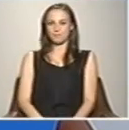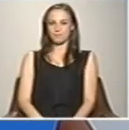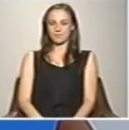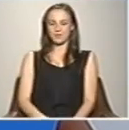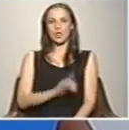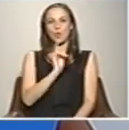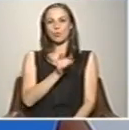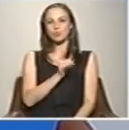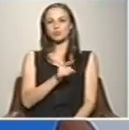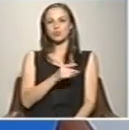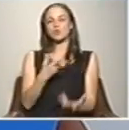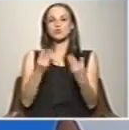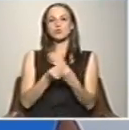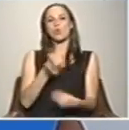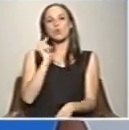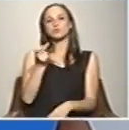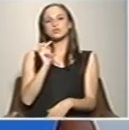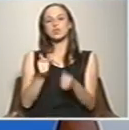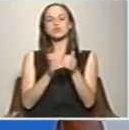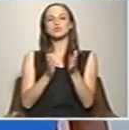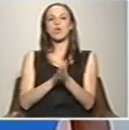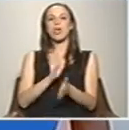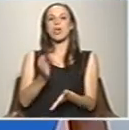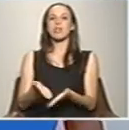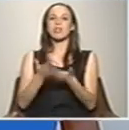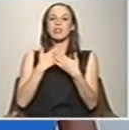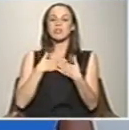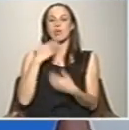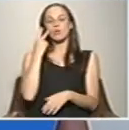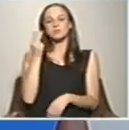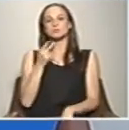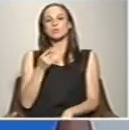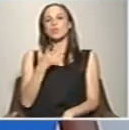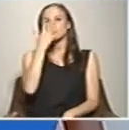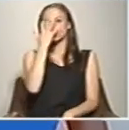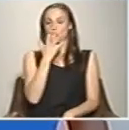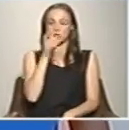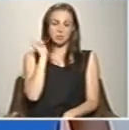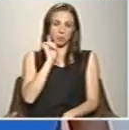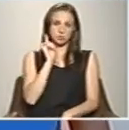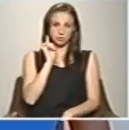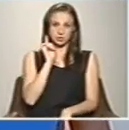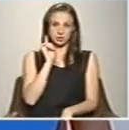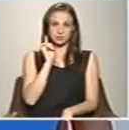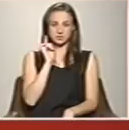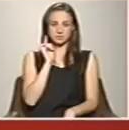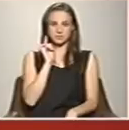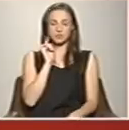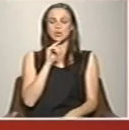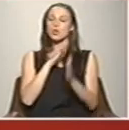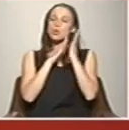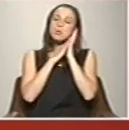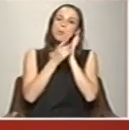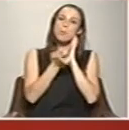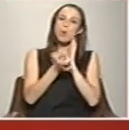conveniente juntar estes anos todos, e isto aqui assim dá uma longevidade muitíssimo maior. O sono é uma coisa importante. Como nós já vimos, dormir pouco ou